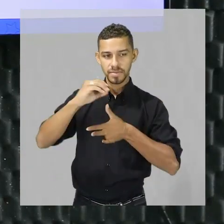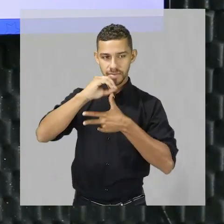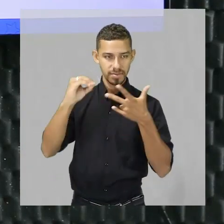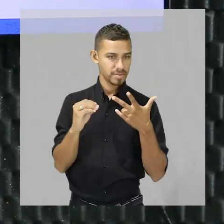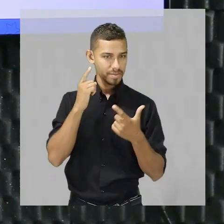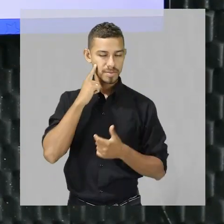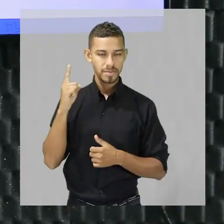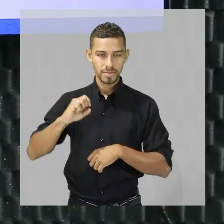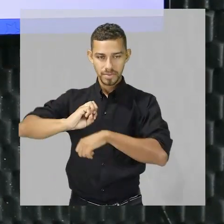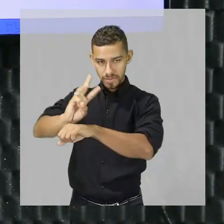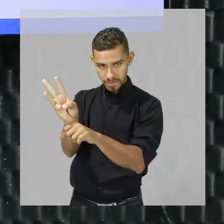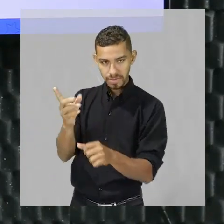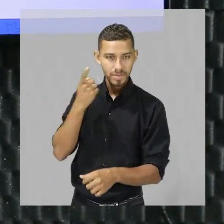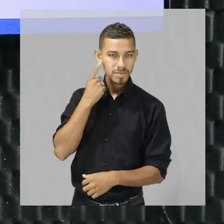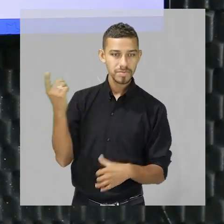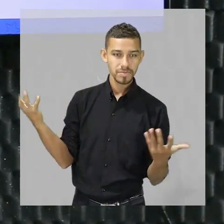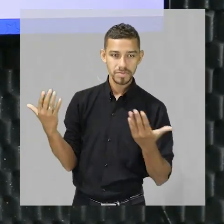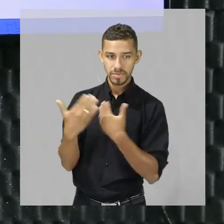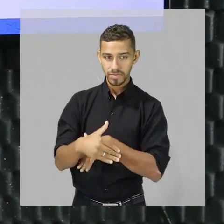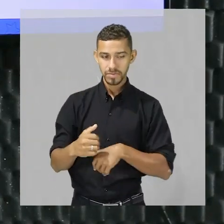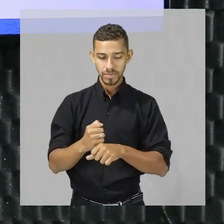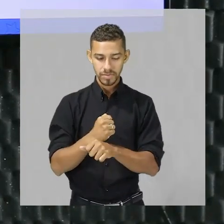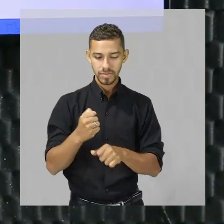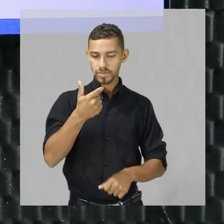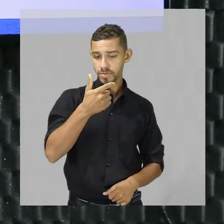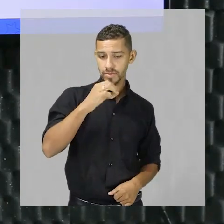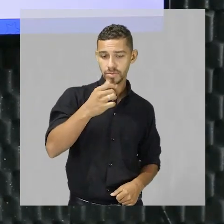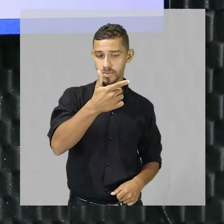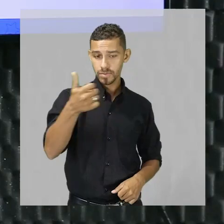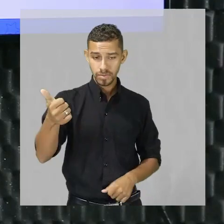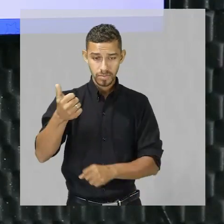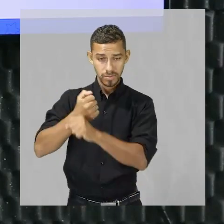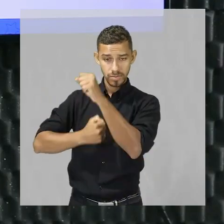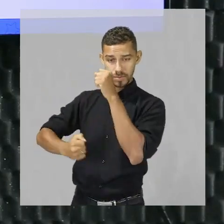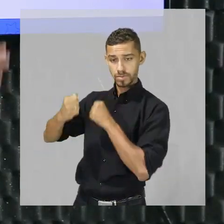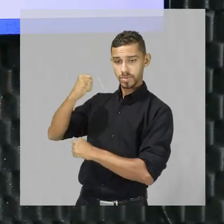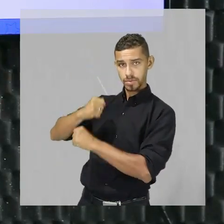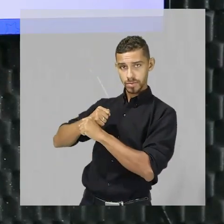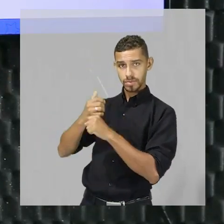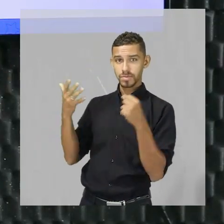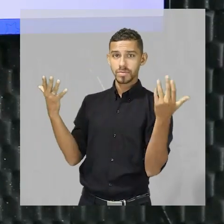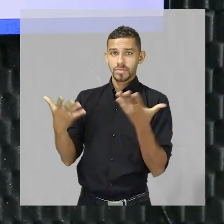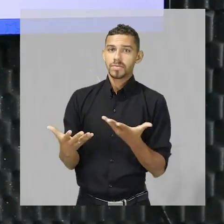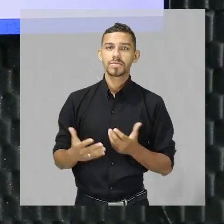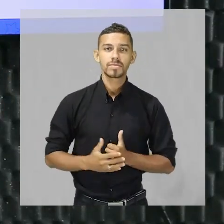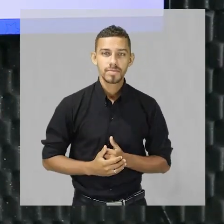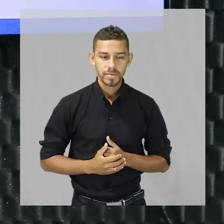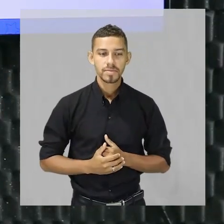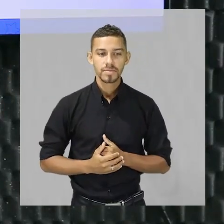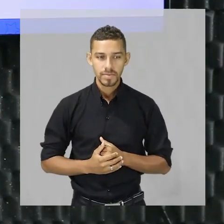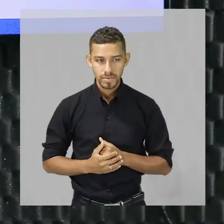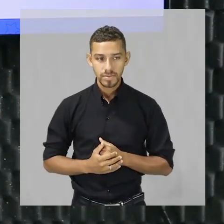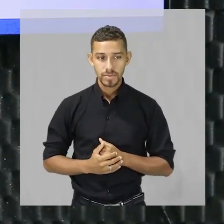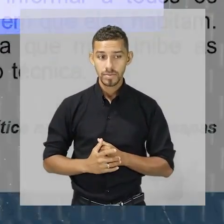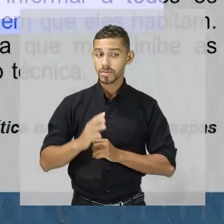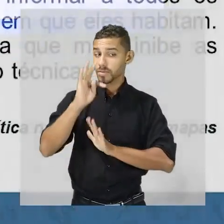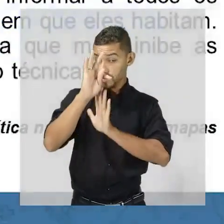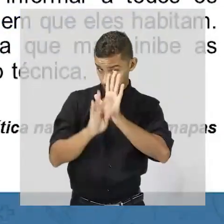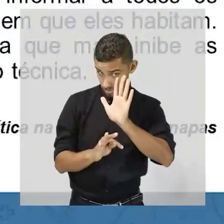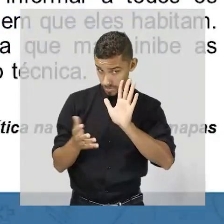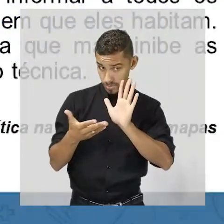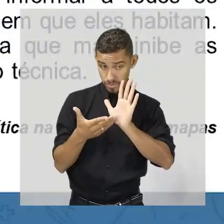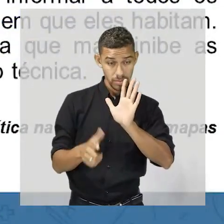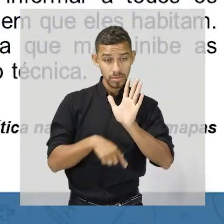aí, ó. Questão do PAS que caiu agora, 2021, recentíssima, tá certo? Texto motivador, não vou ler